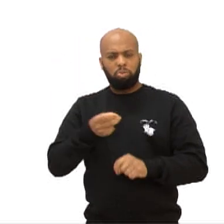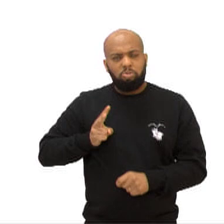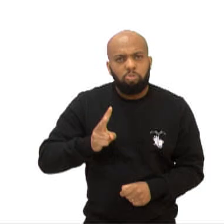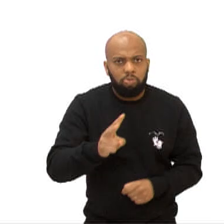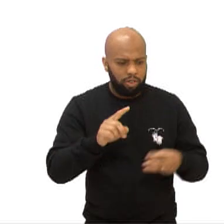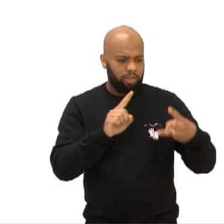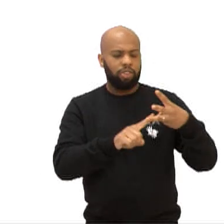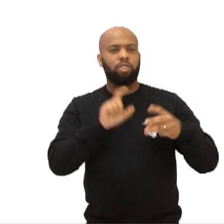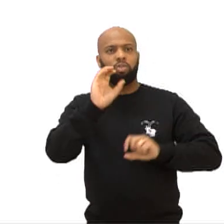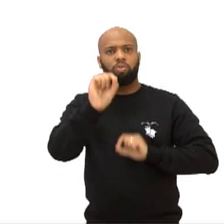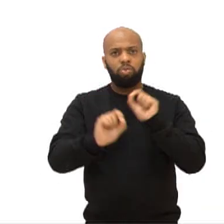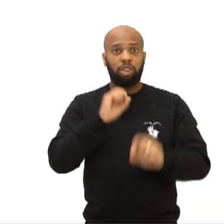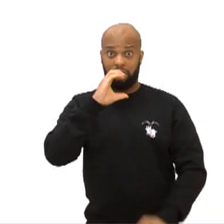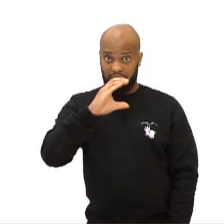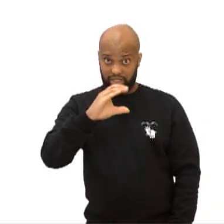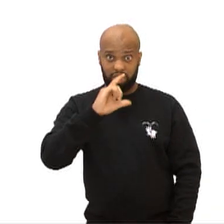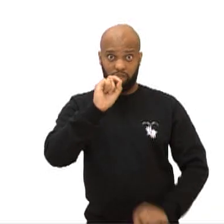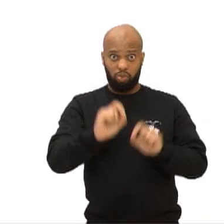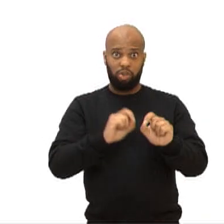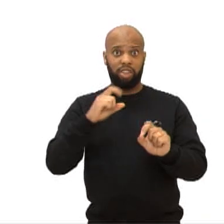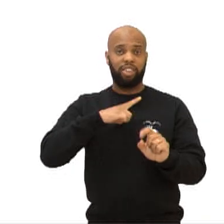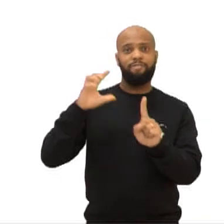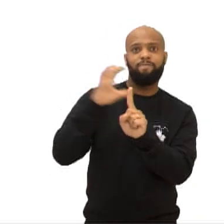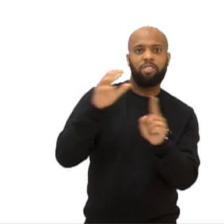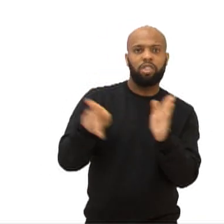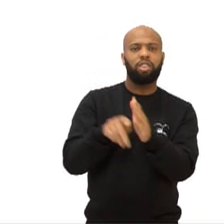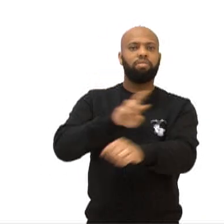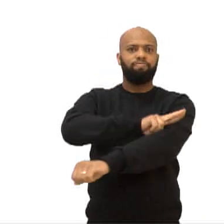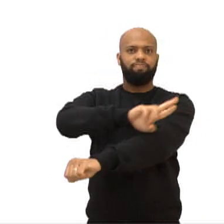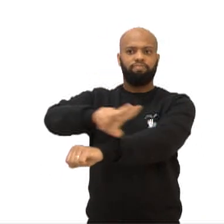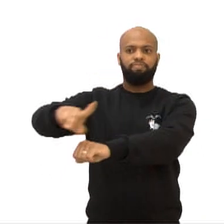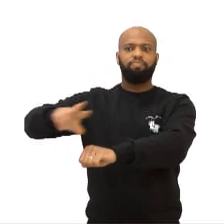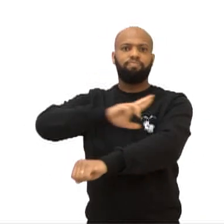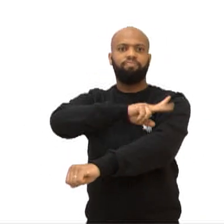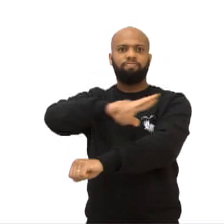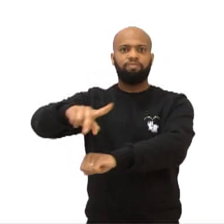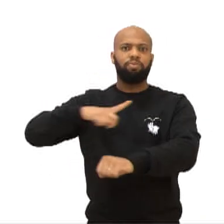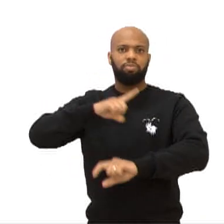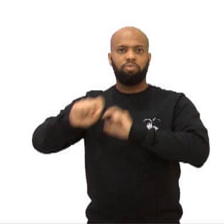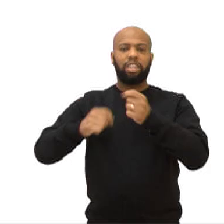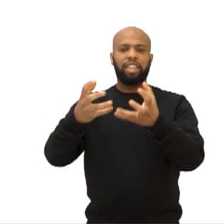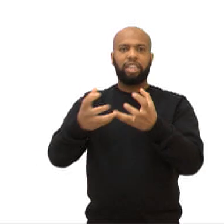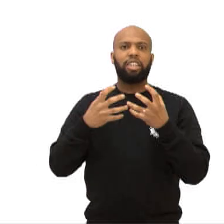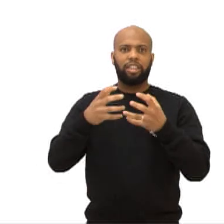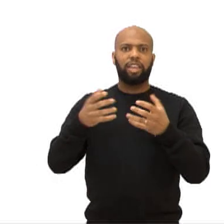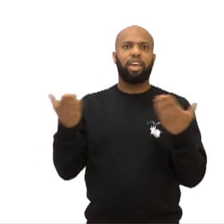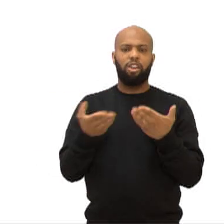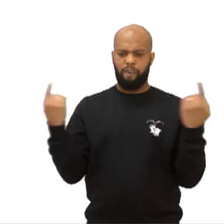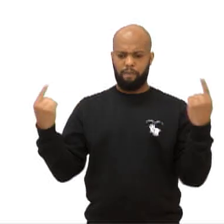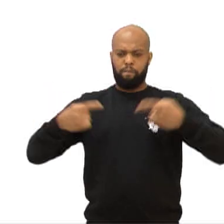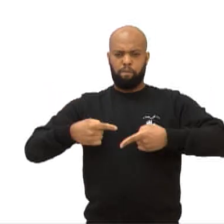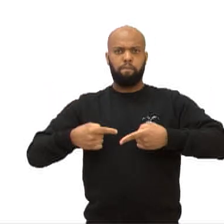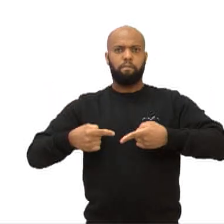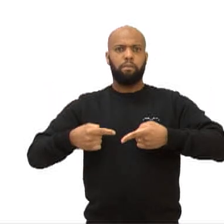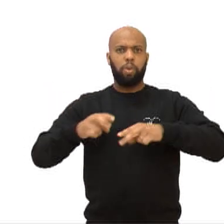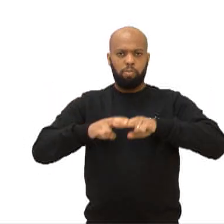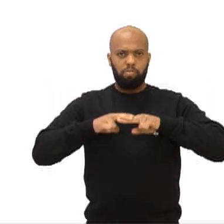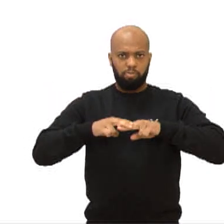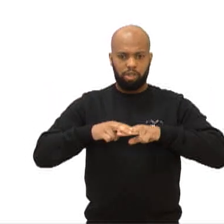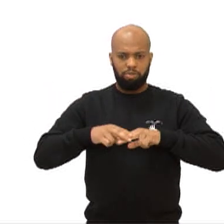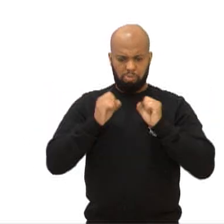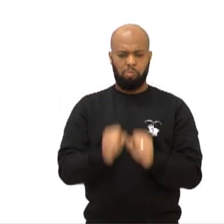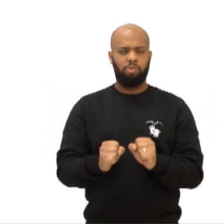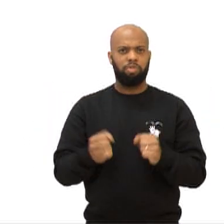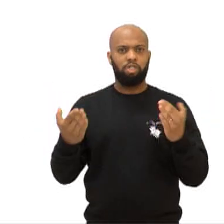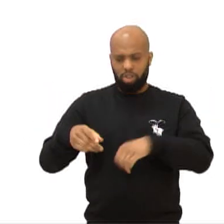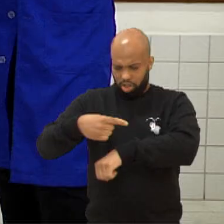E C, a interferência do componente étnico, que ameniza as disputas pelo poder. Bora lá, reloginho, vai rodar? Vamos